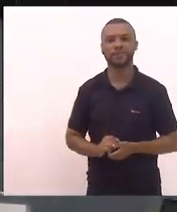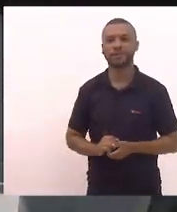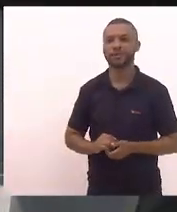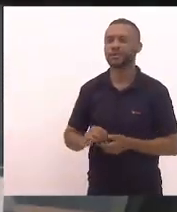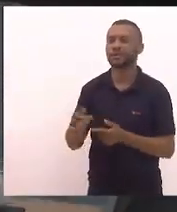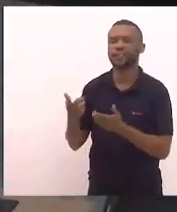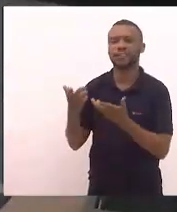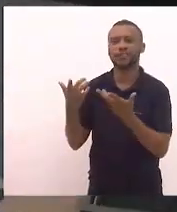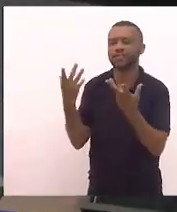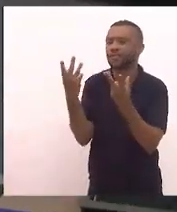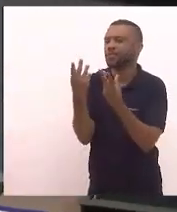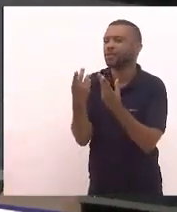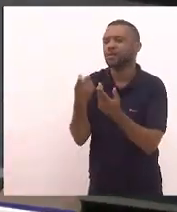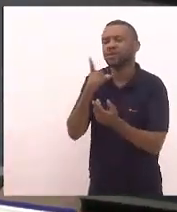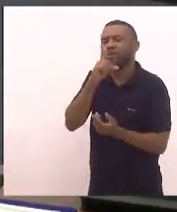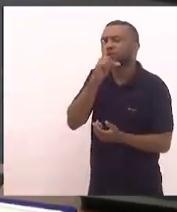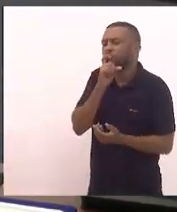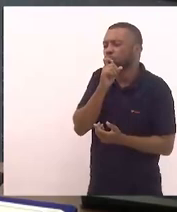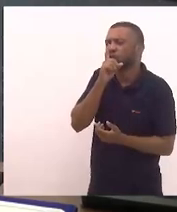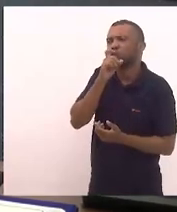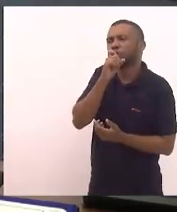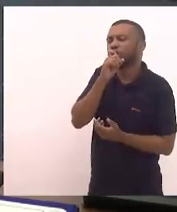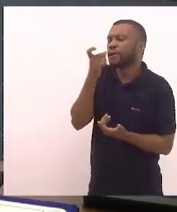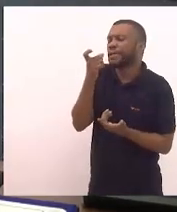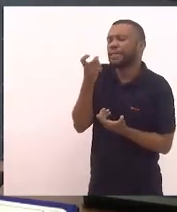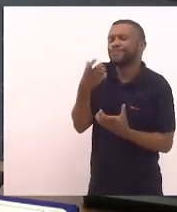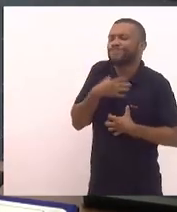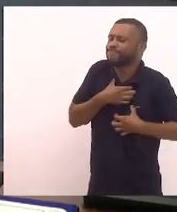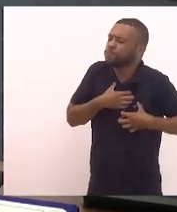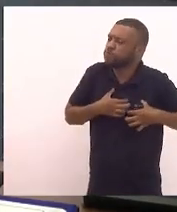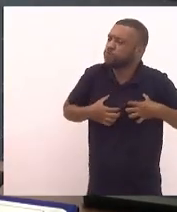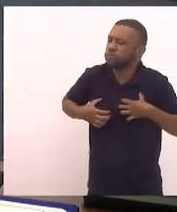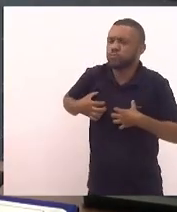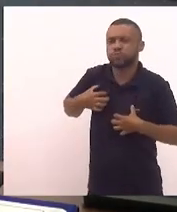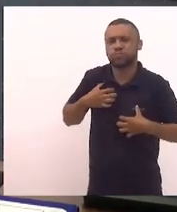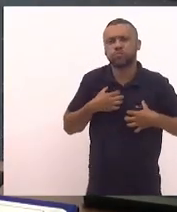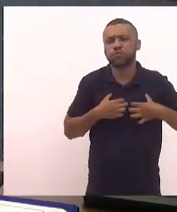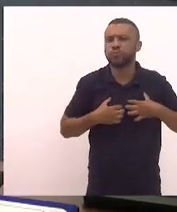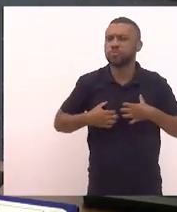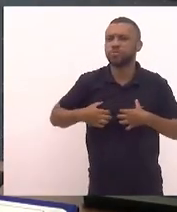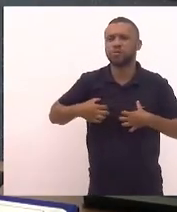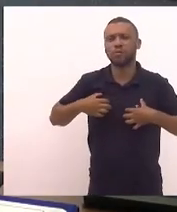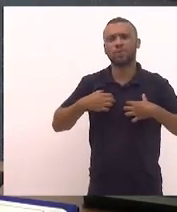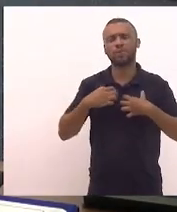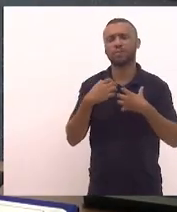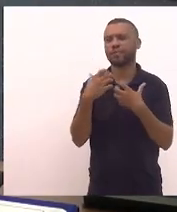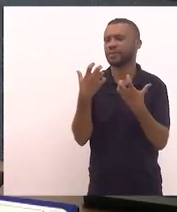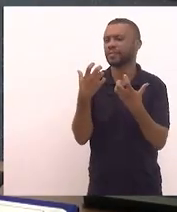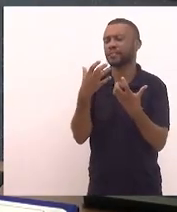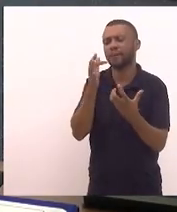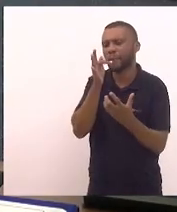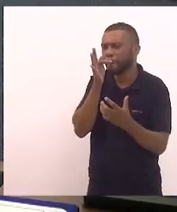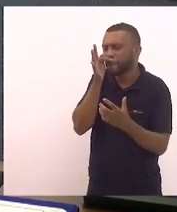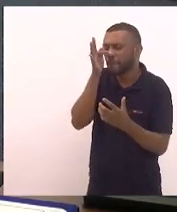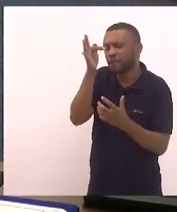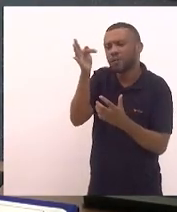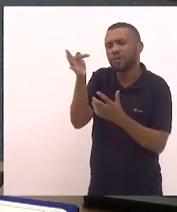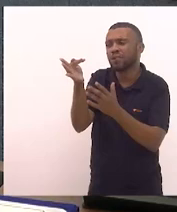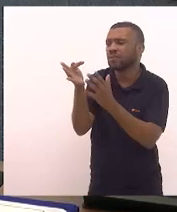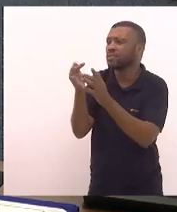que juras mil torturas, mil agruras? Por